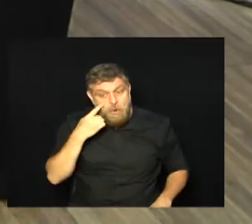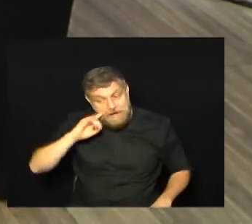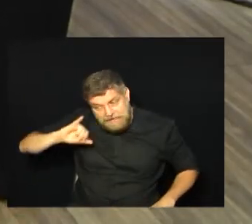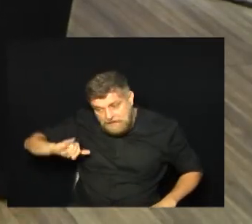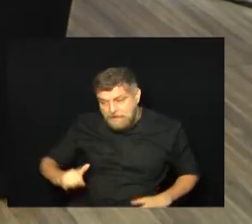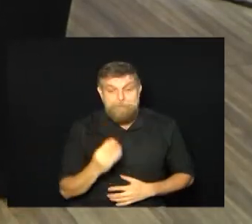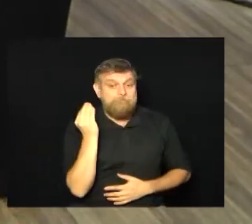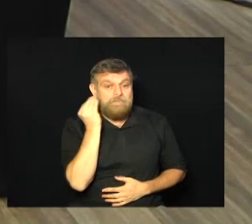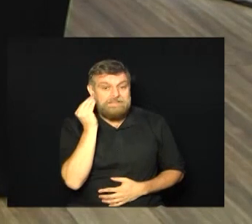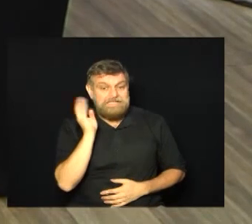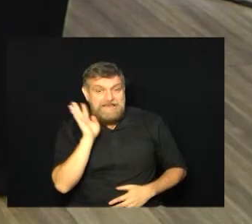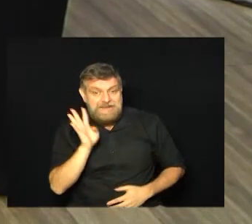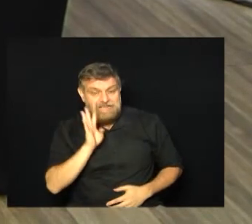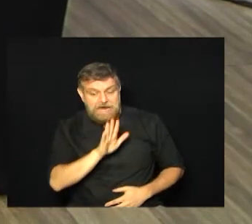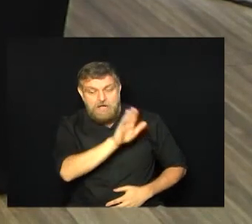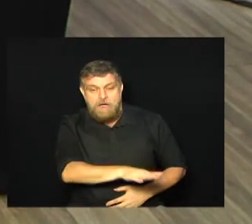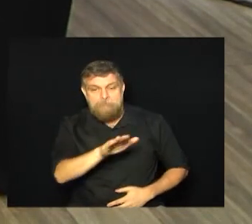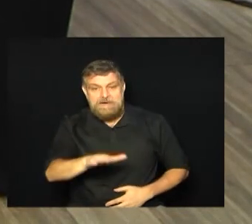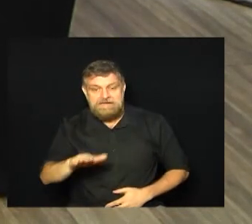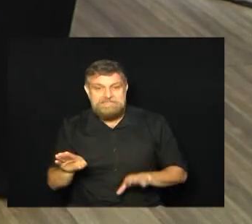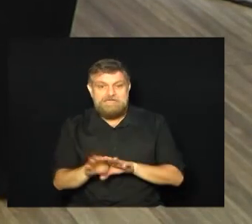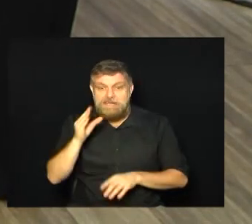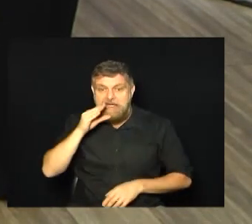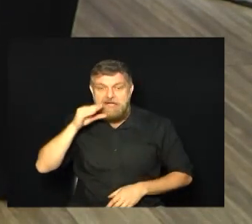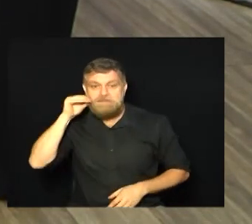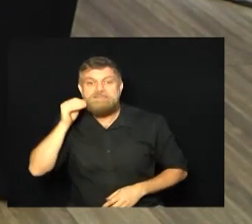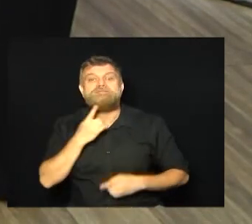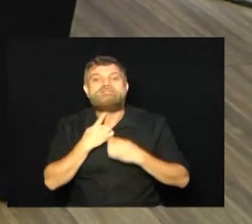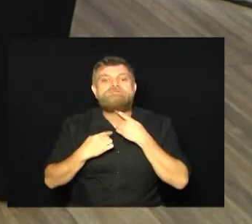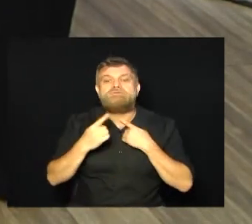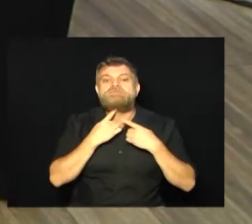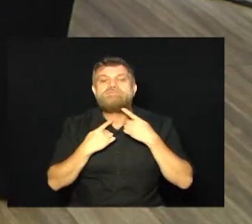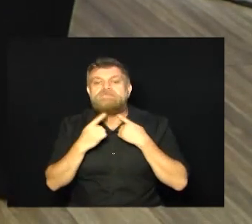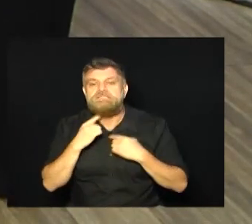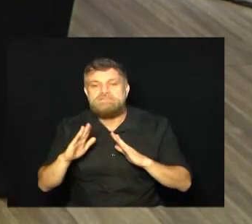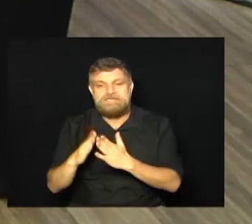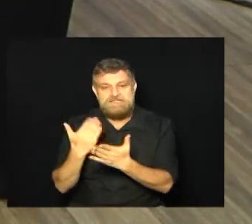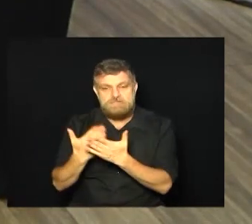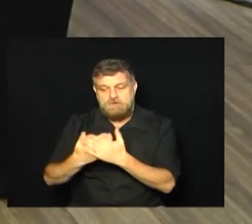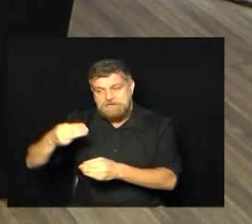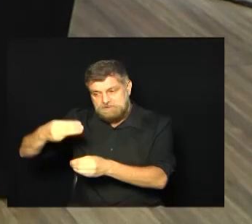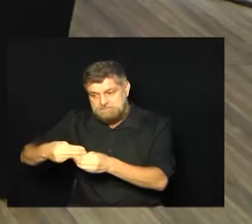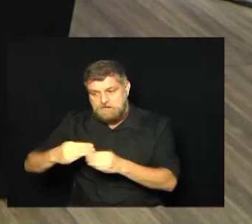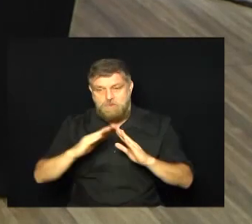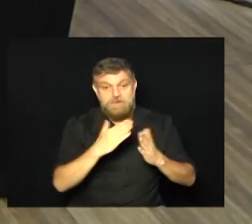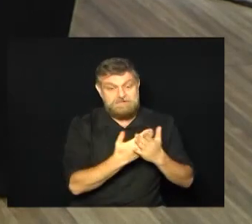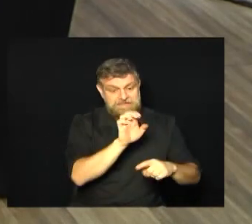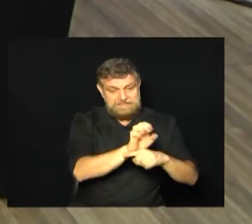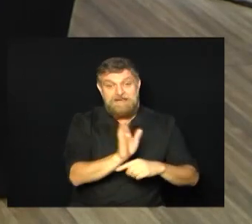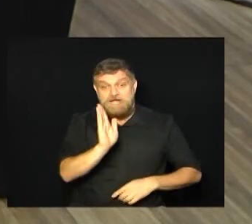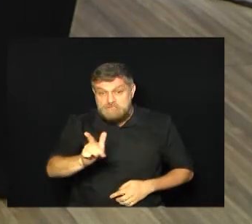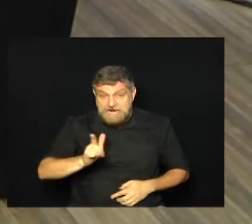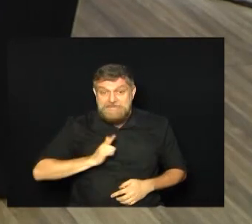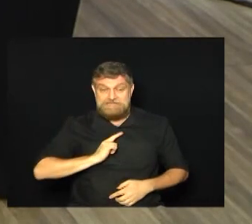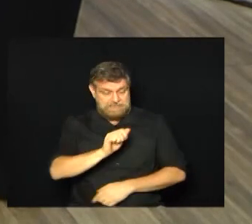oportunidade bacana para você criança, para você adolescente aí da Escola Municipal e Estadual. A gente teve, inclusive, já a apresentação